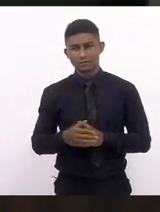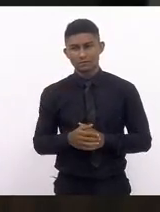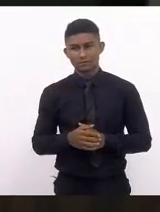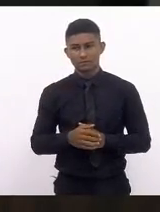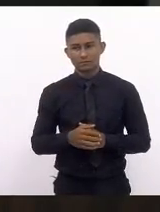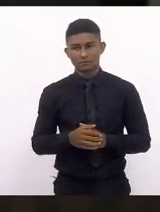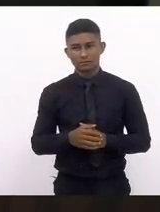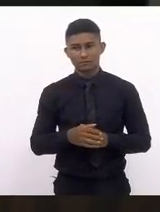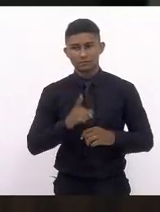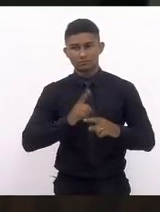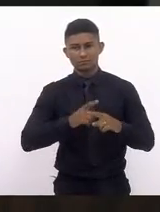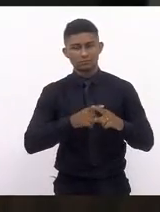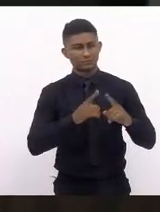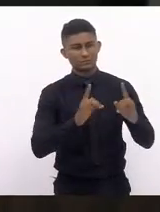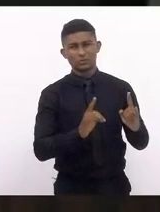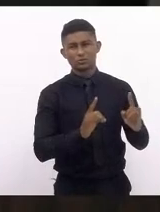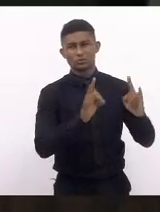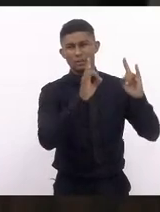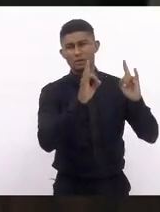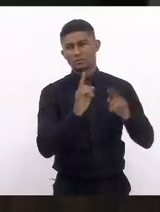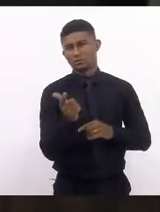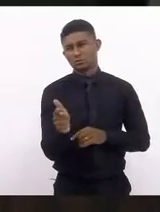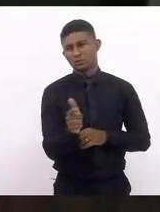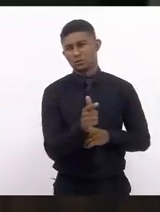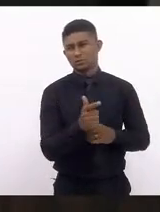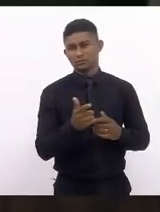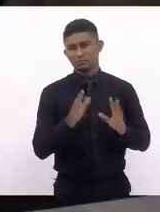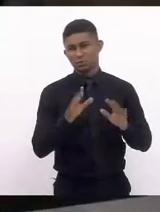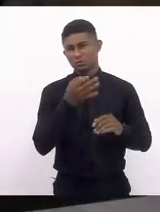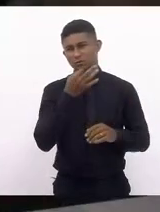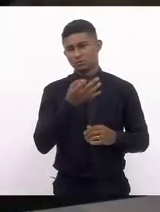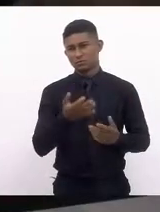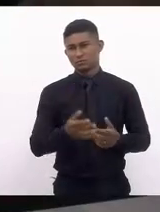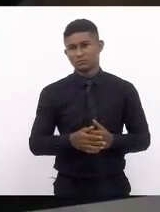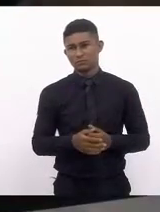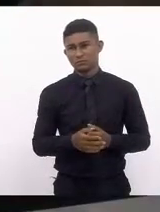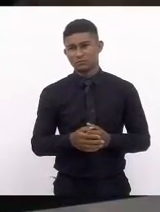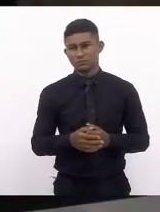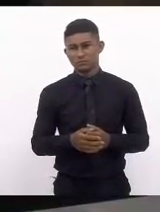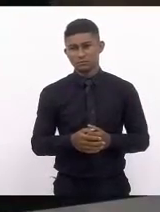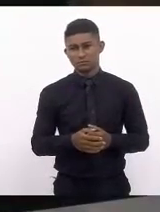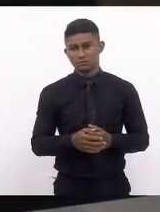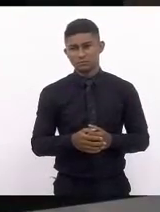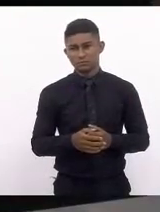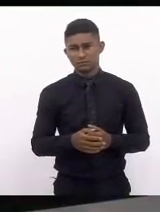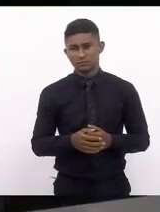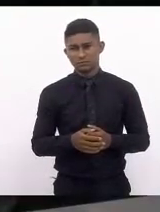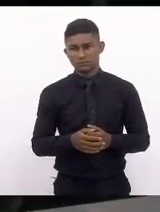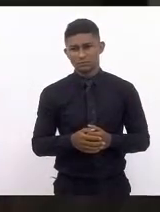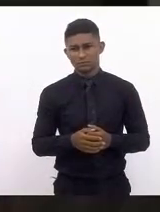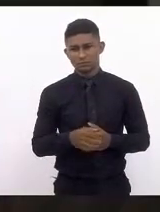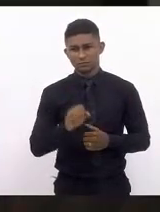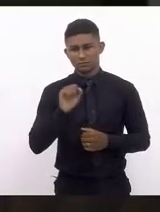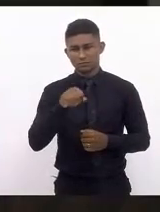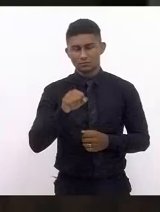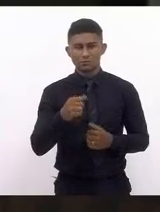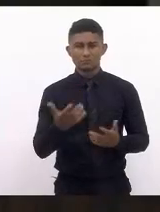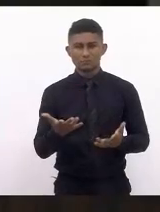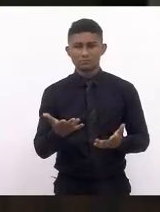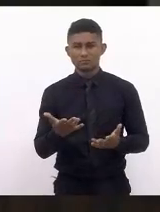porque tombamento não tem mais tudo bem Nossa você poderá emitir para ficar consignado parecer favorável Ok